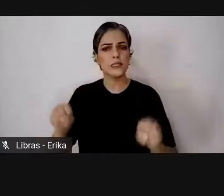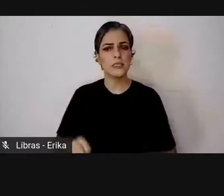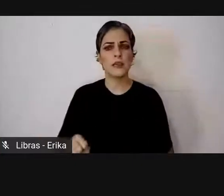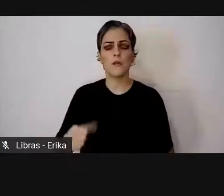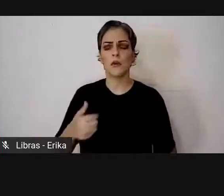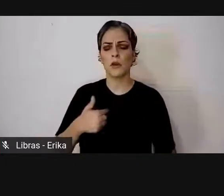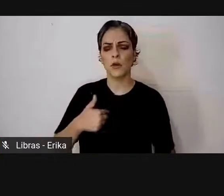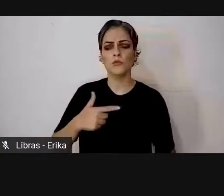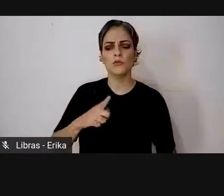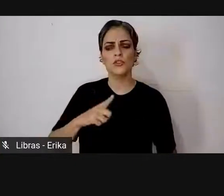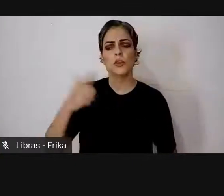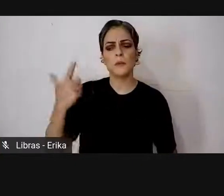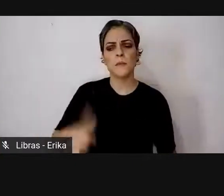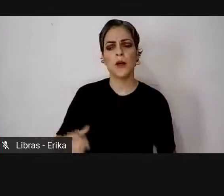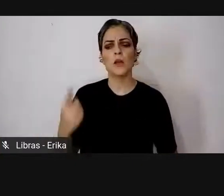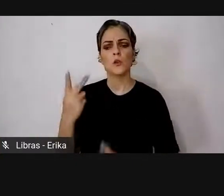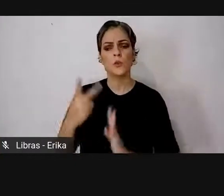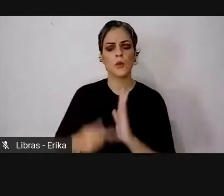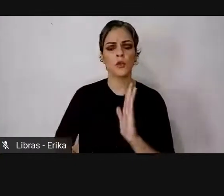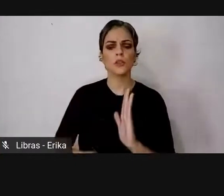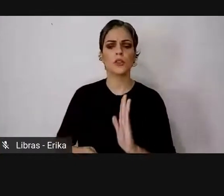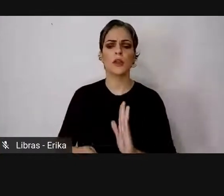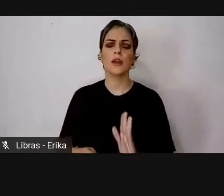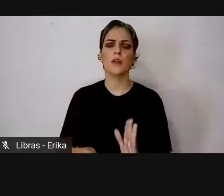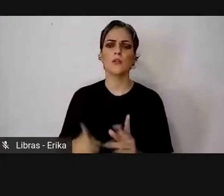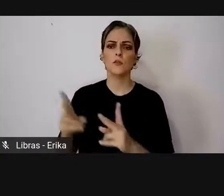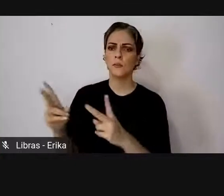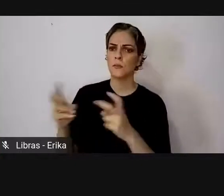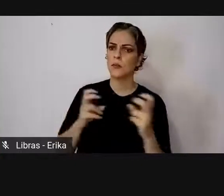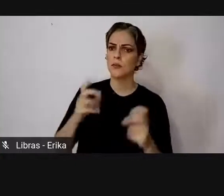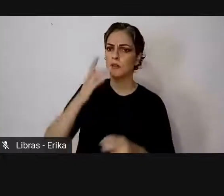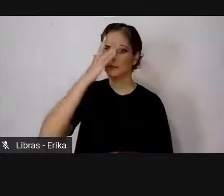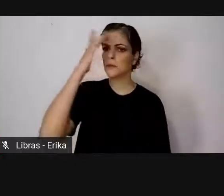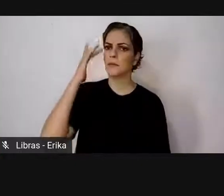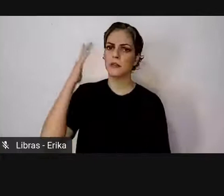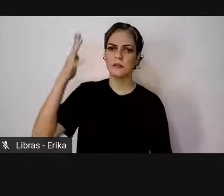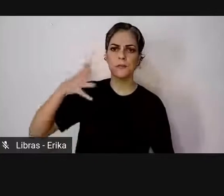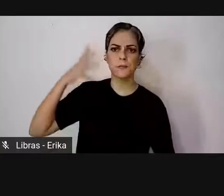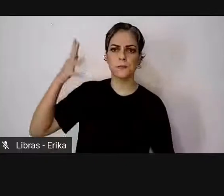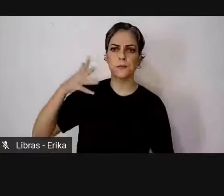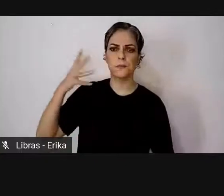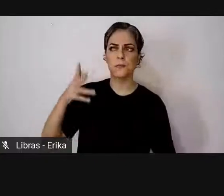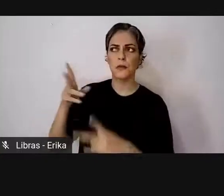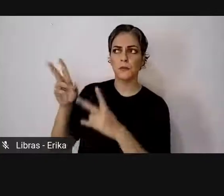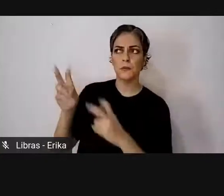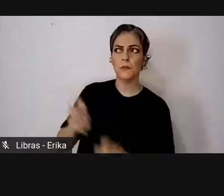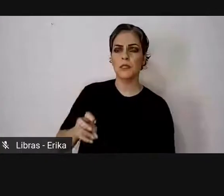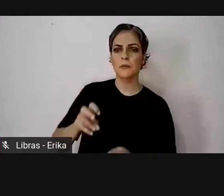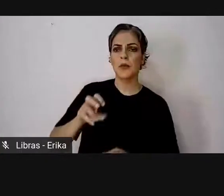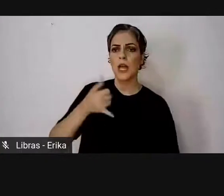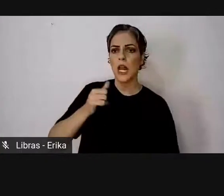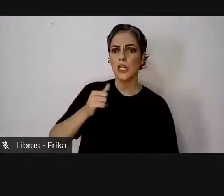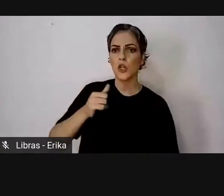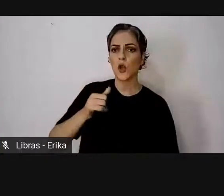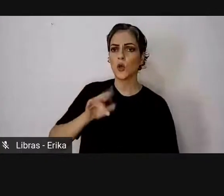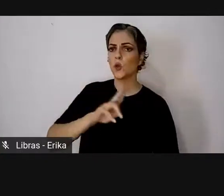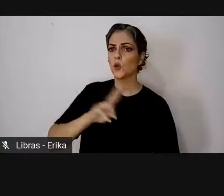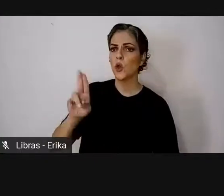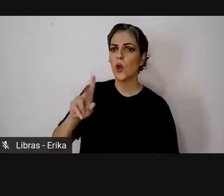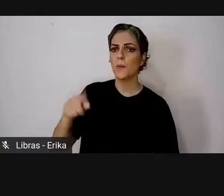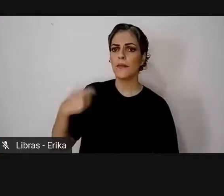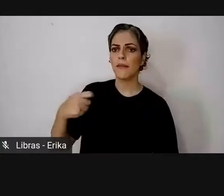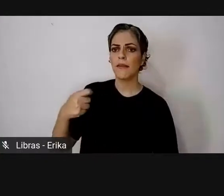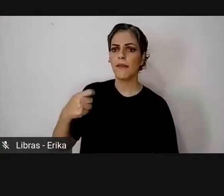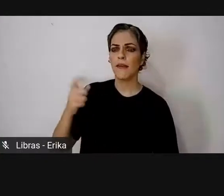de orador no plenário, devido às vezes à dificuldade de reconhecimento imediato daquele que